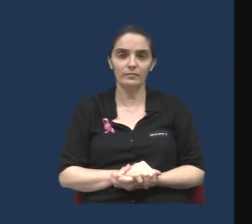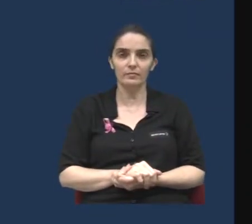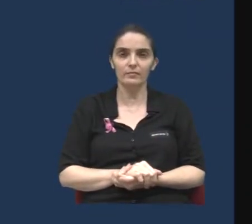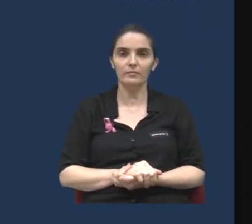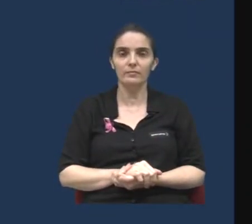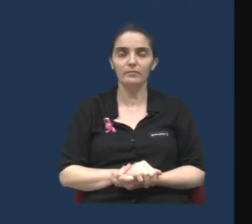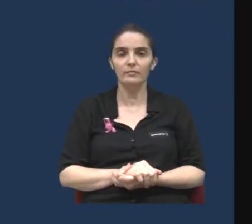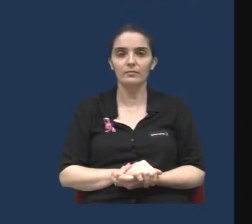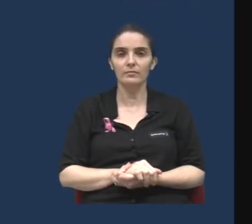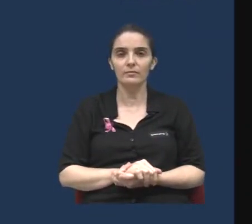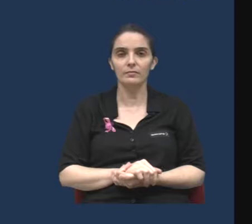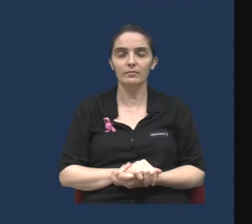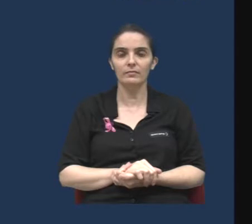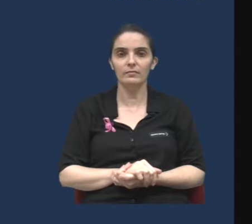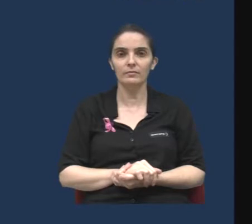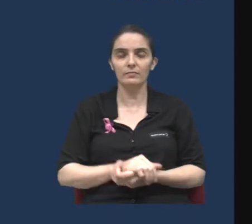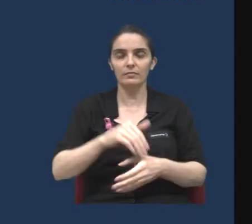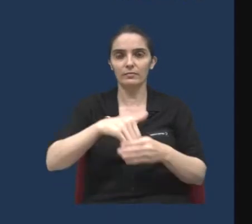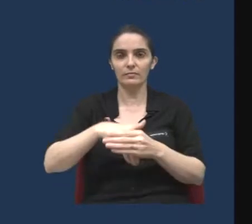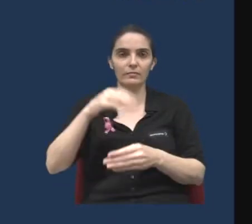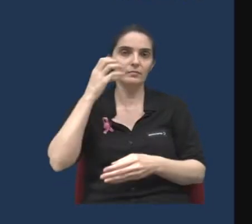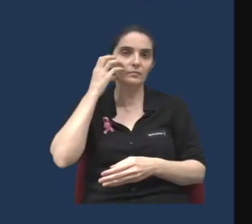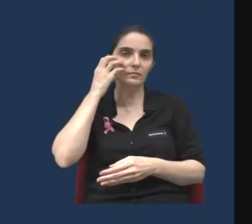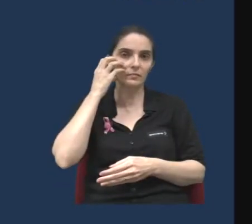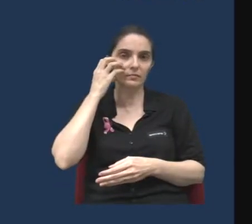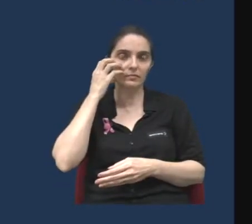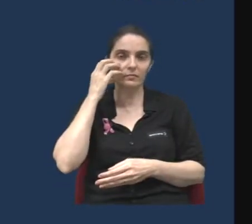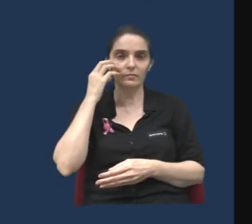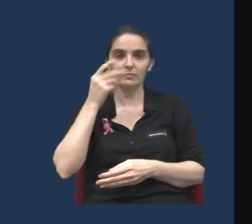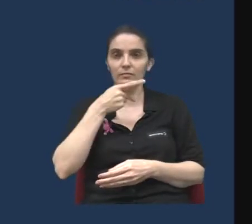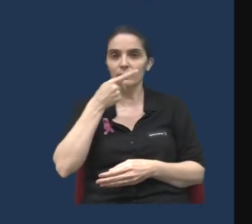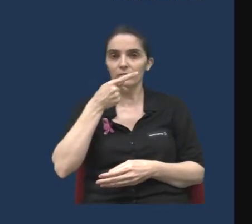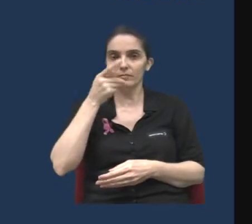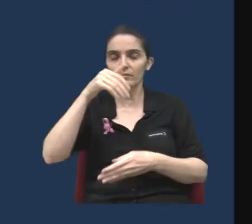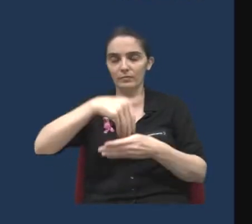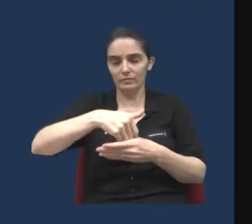O voto do Dr. Marcelo foi nominal, voto favorável à moção.